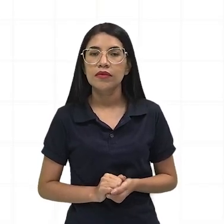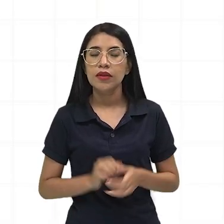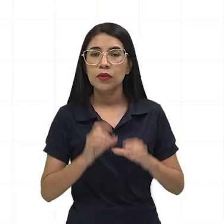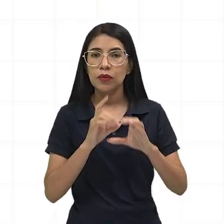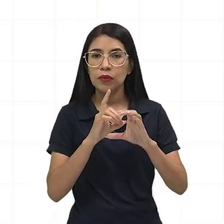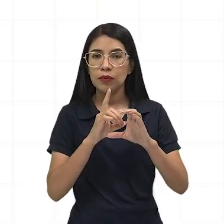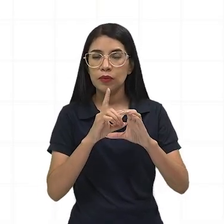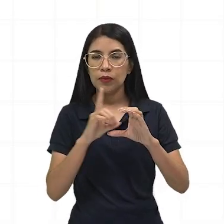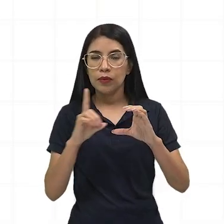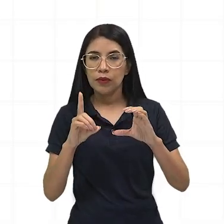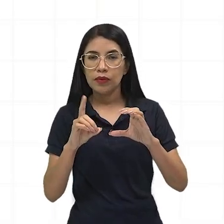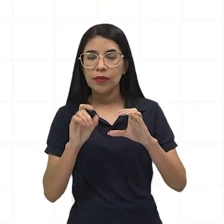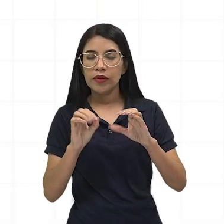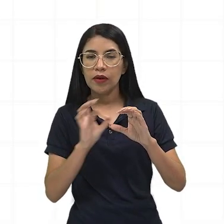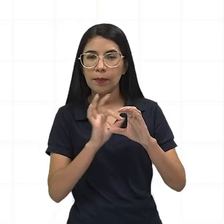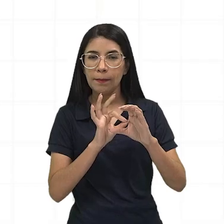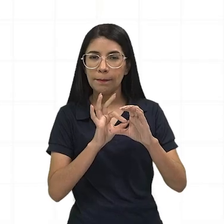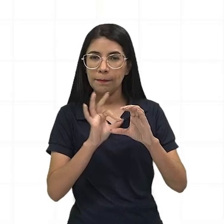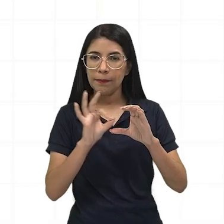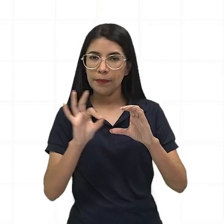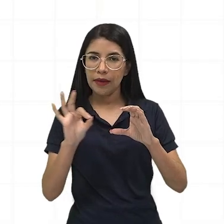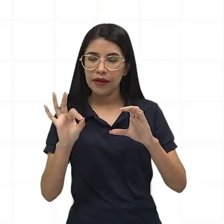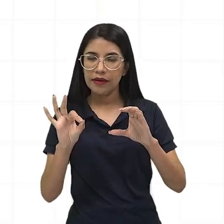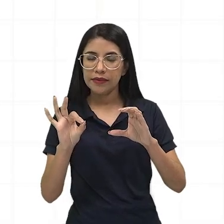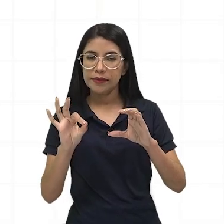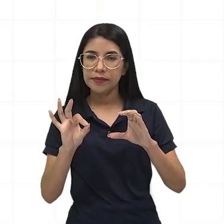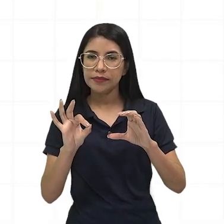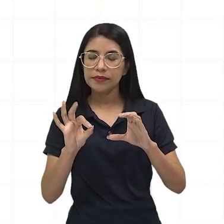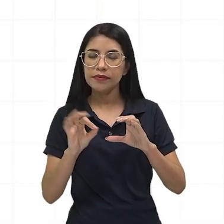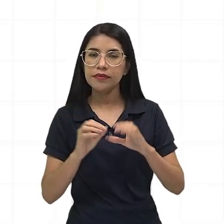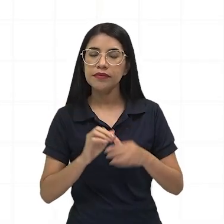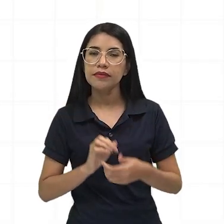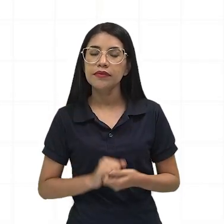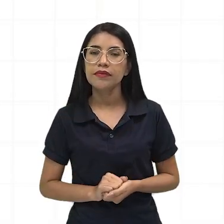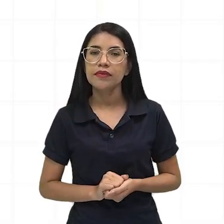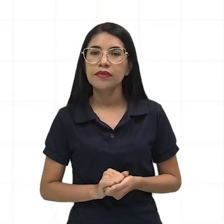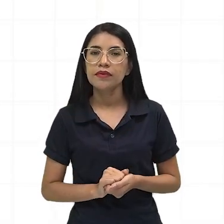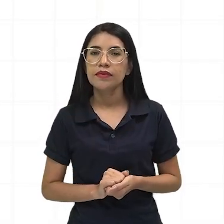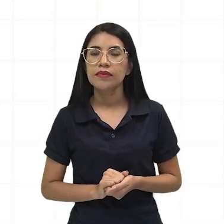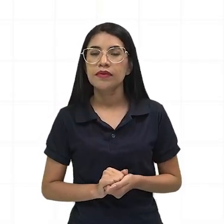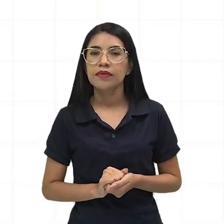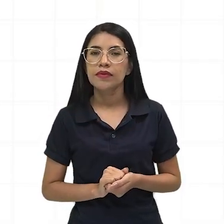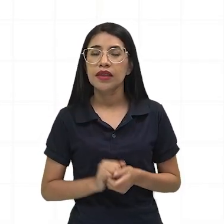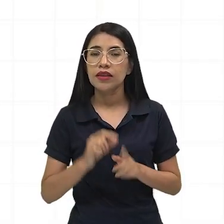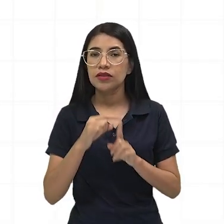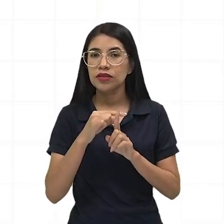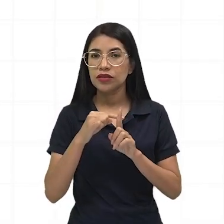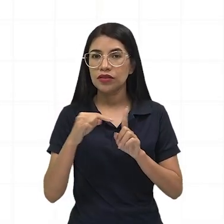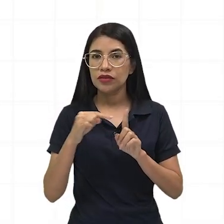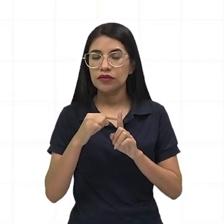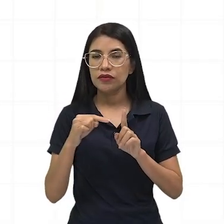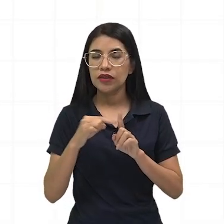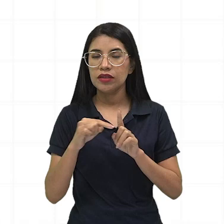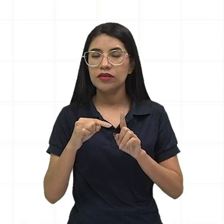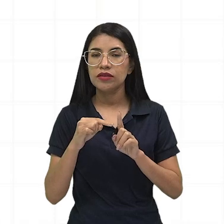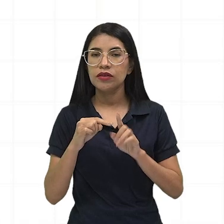é um segmento de reta que passa pelo centro do círculo, dividindo em 2 metades iguais. Dito